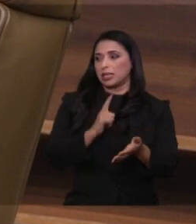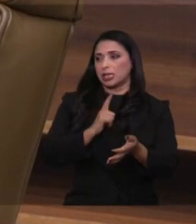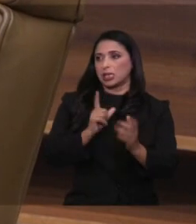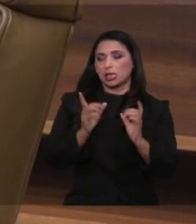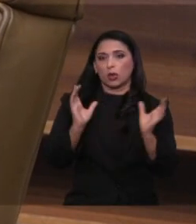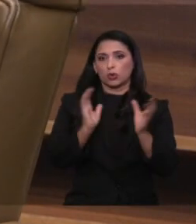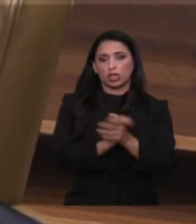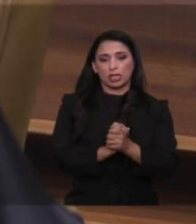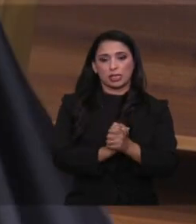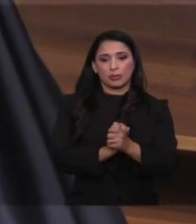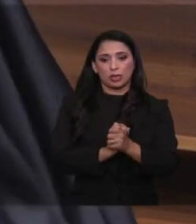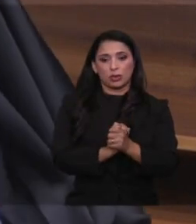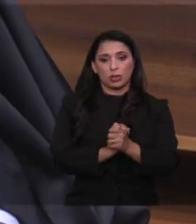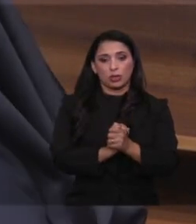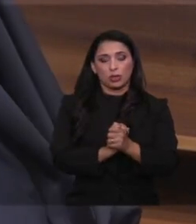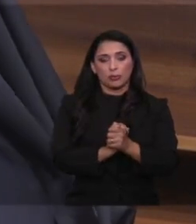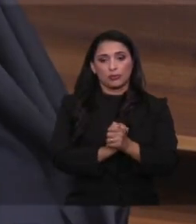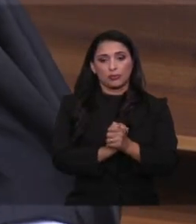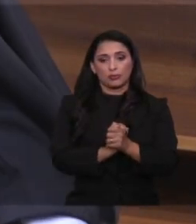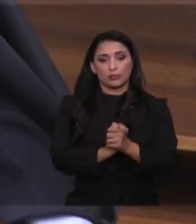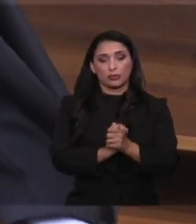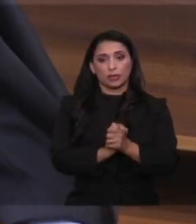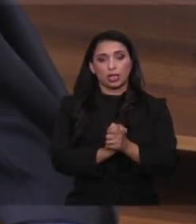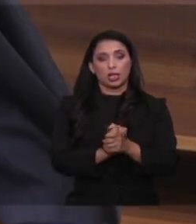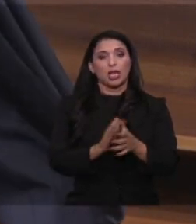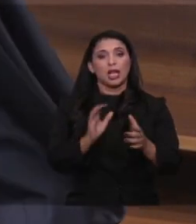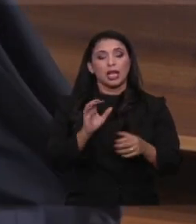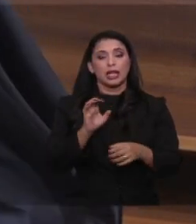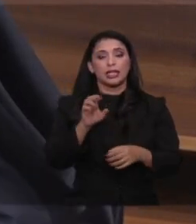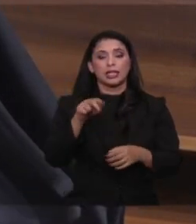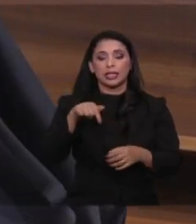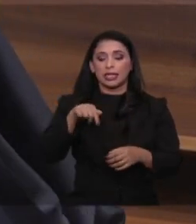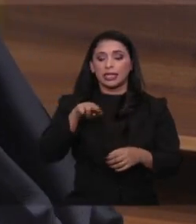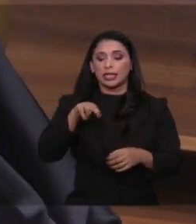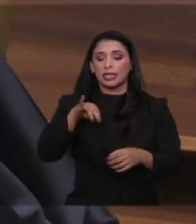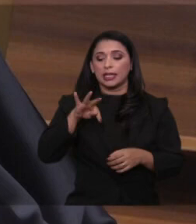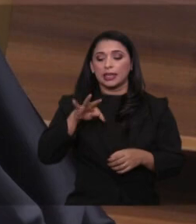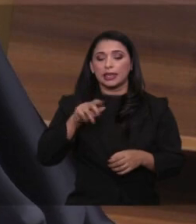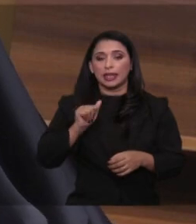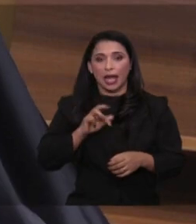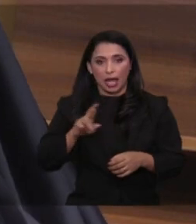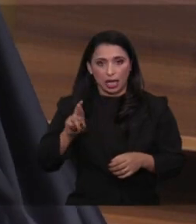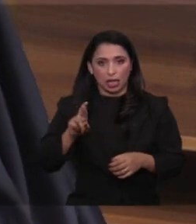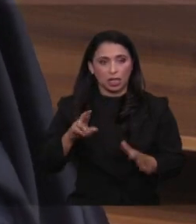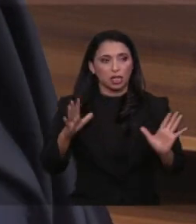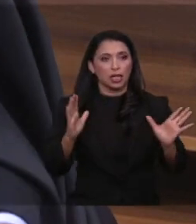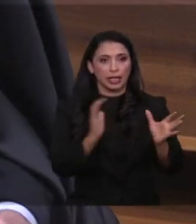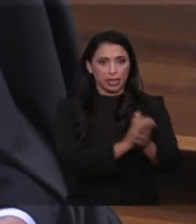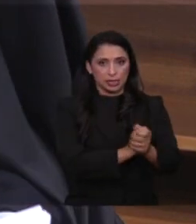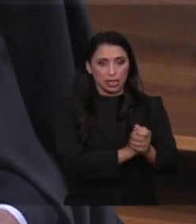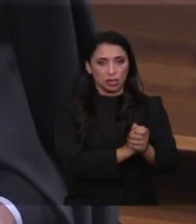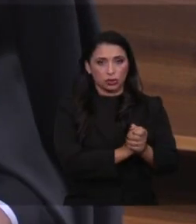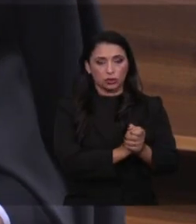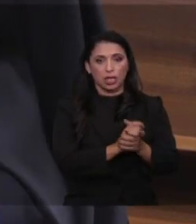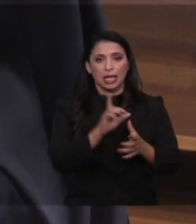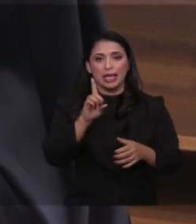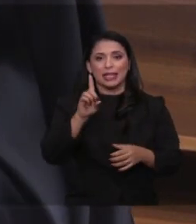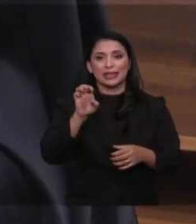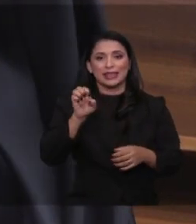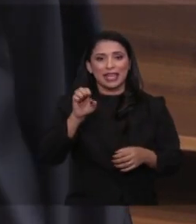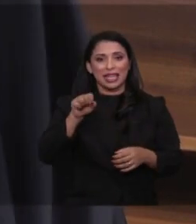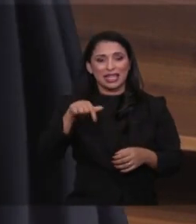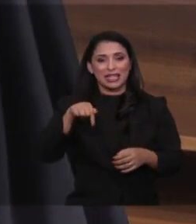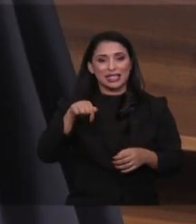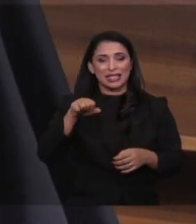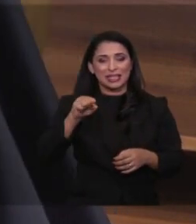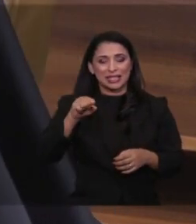É quitar, é estar casado, desquitar. Você não está obrigado a cumprir